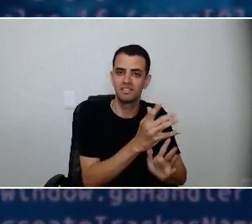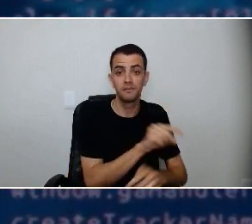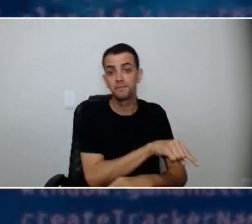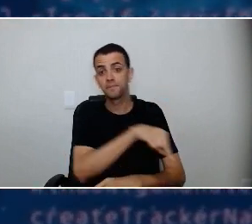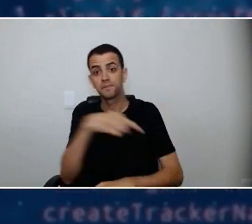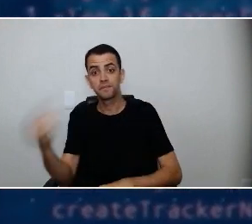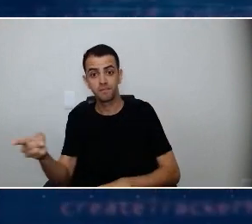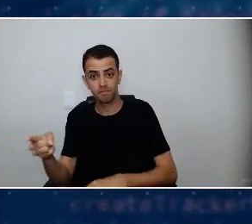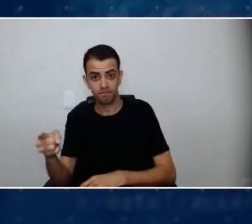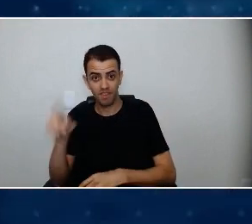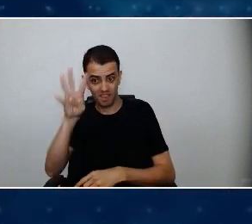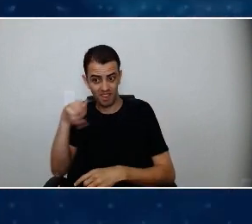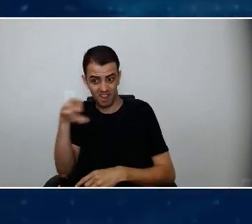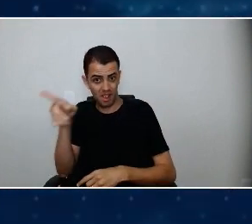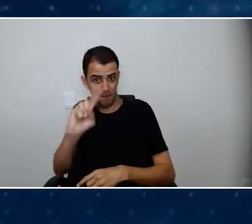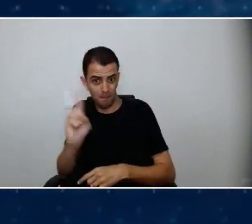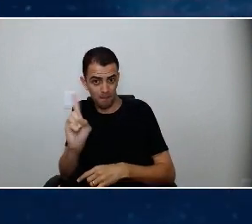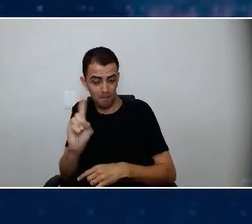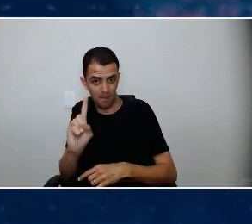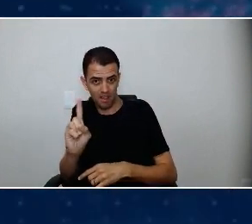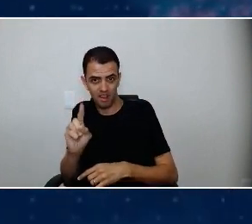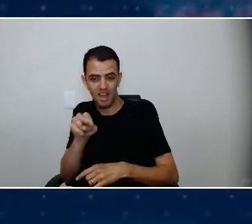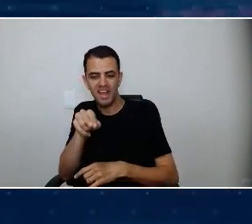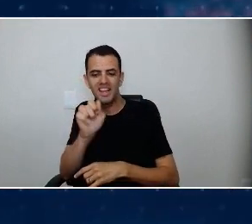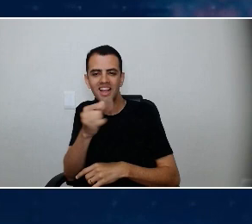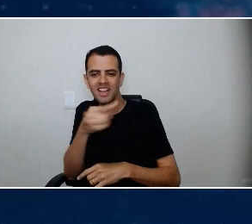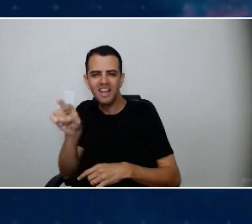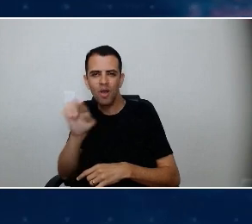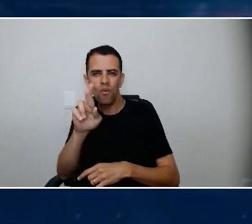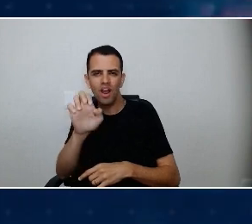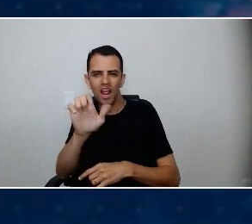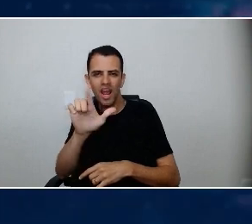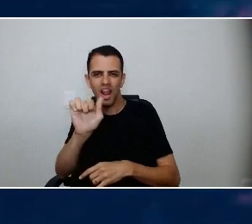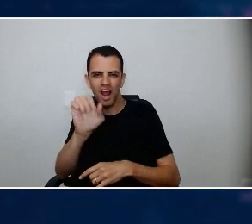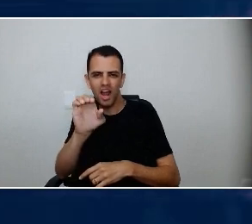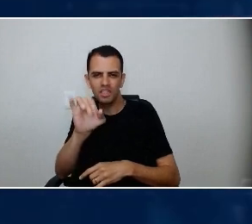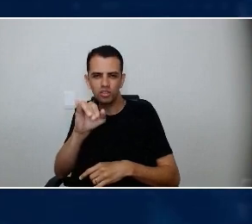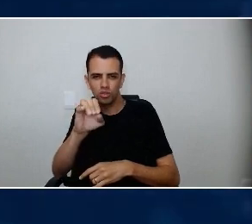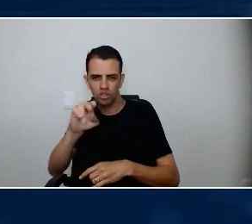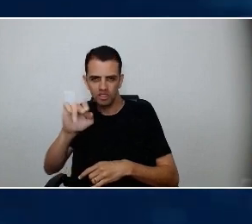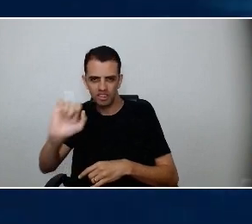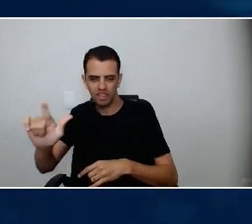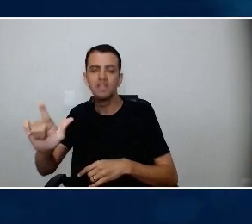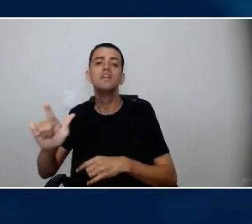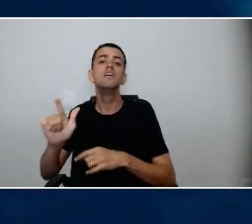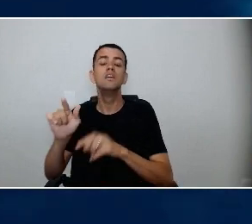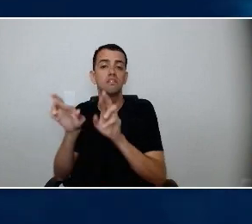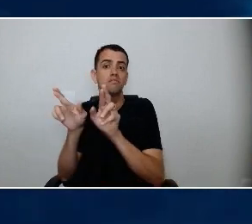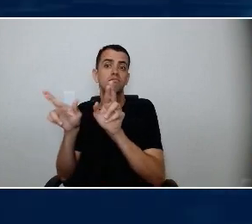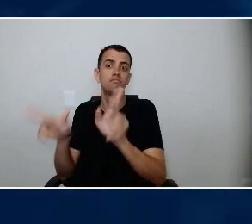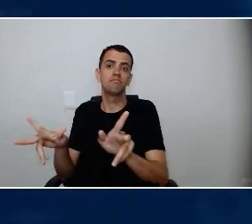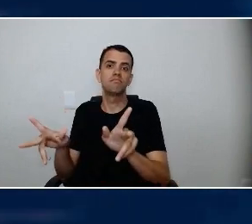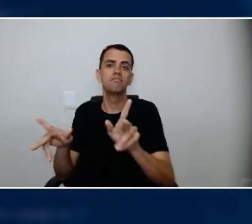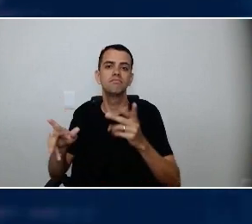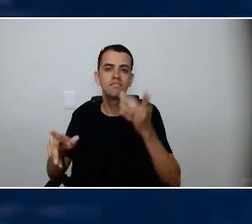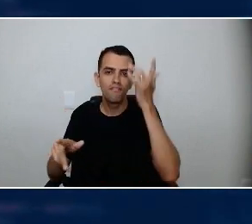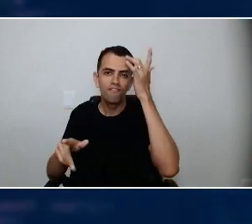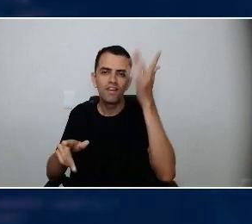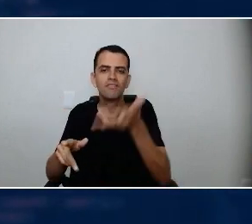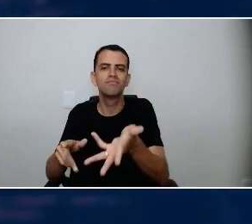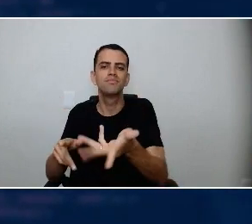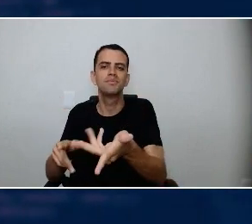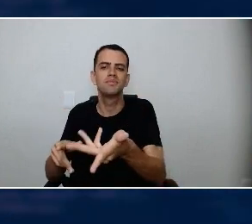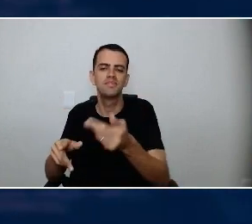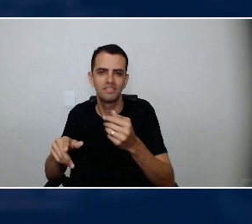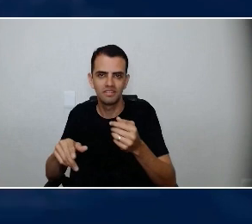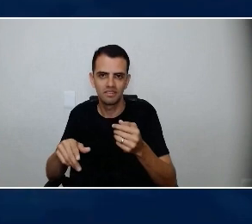consegue abordar essa experiência de uma maneira um pouco diferente talvez mais eh eficiente nesse sentido